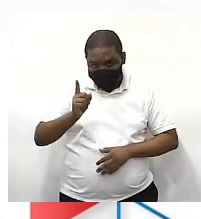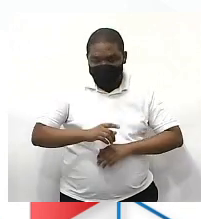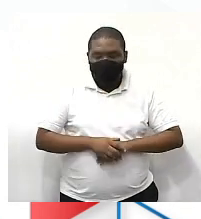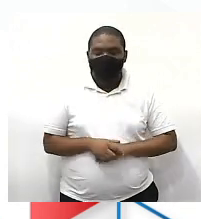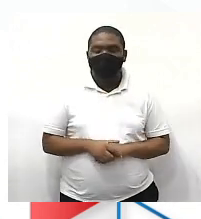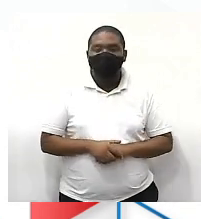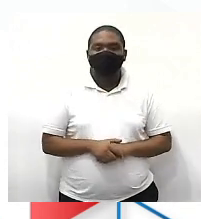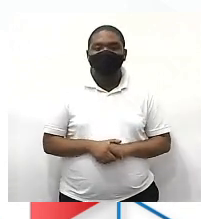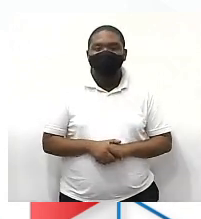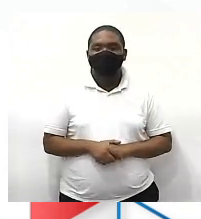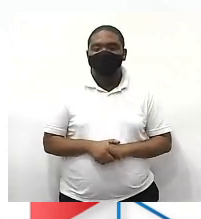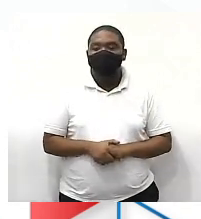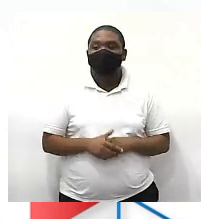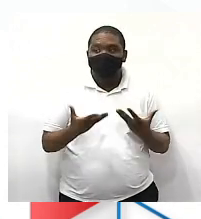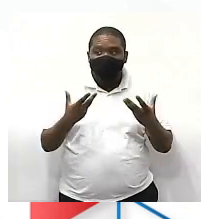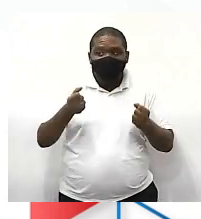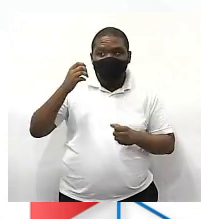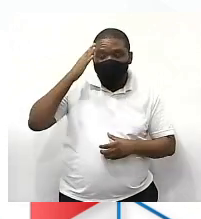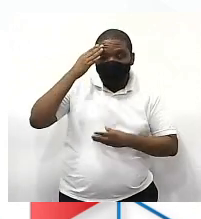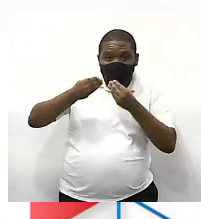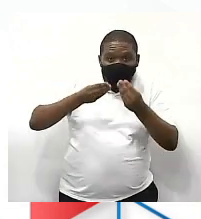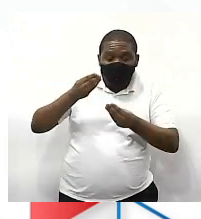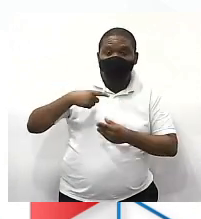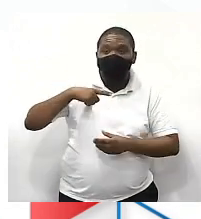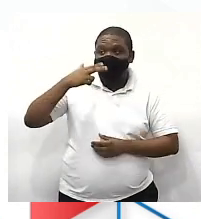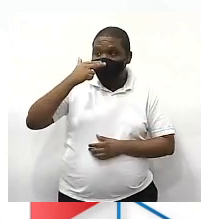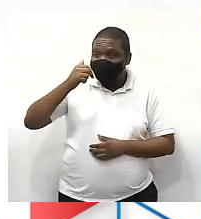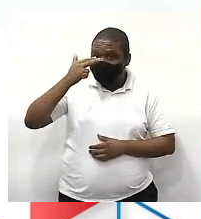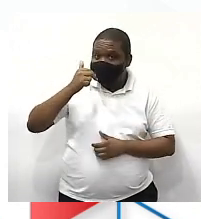para a gente entender classes. A mesma